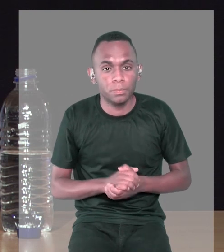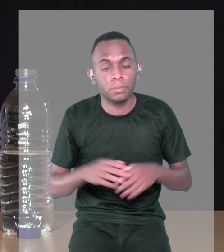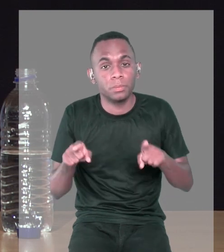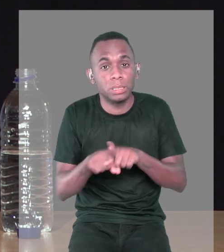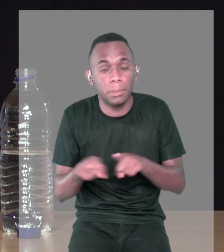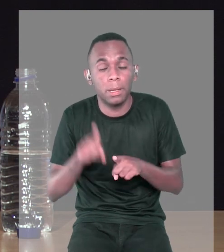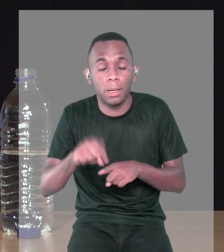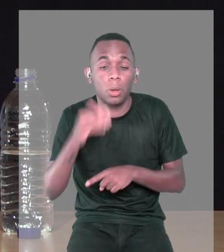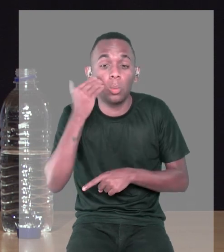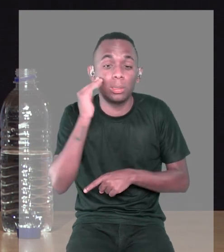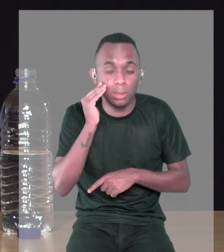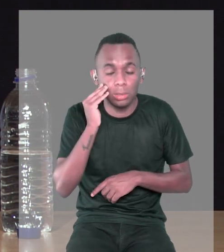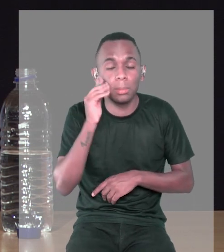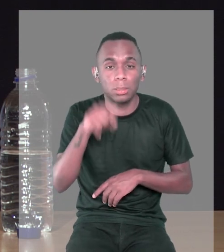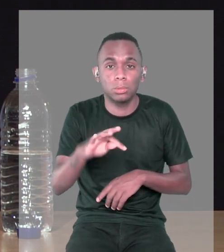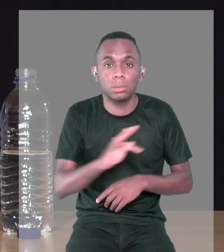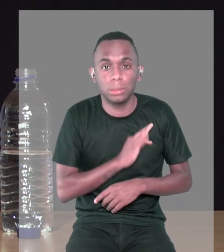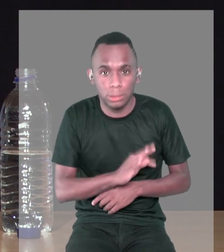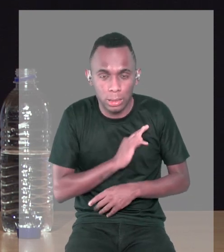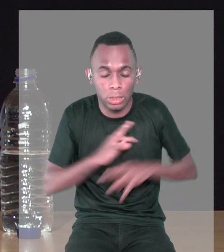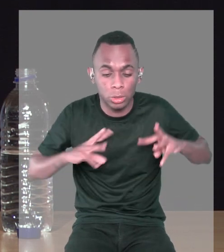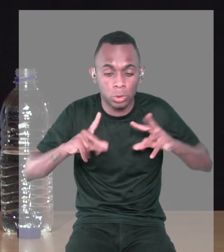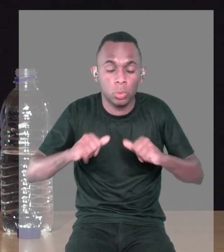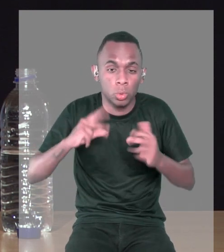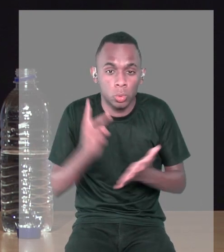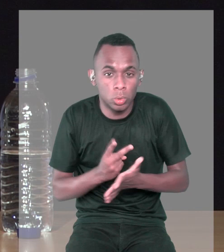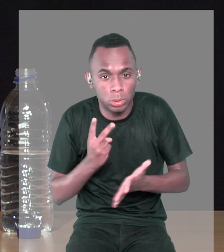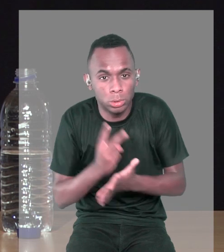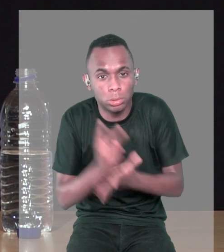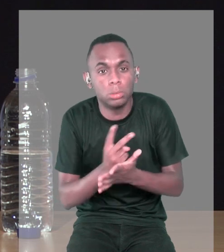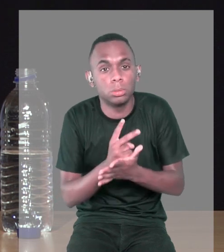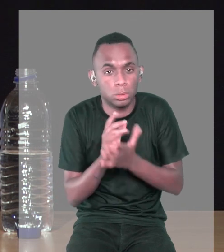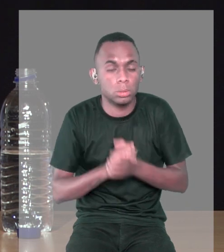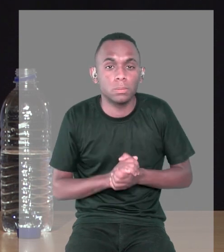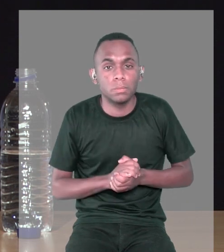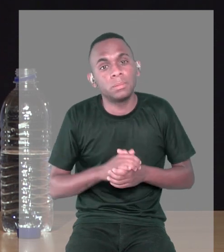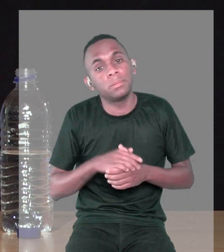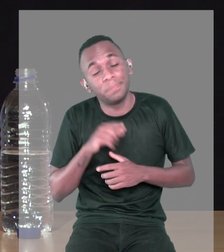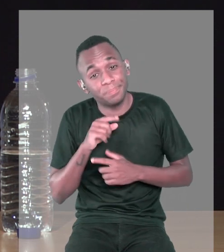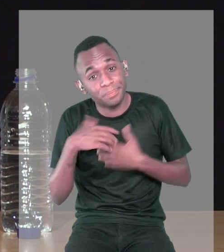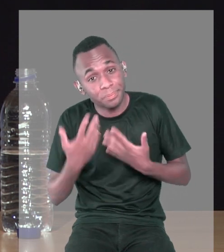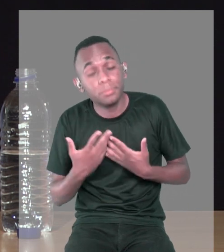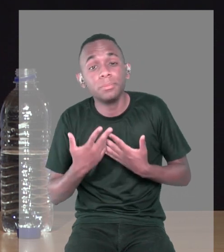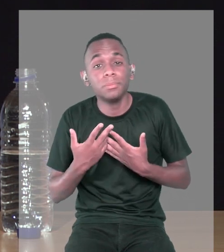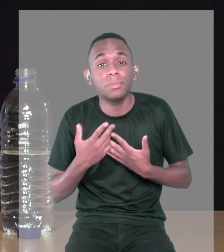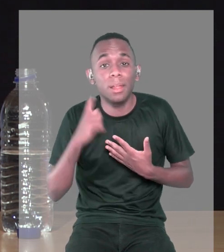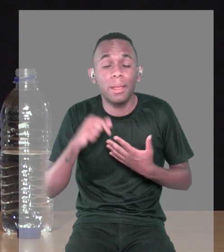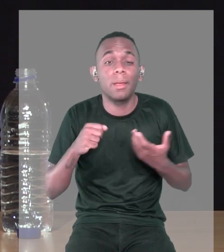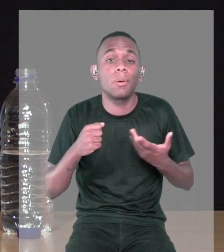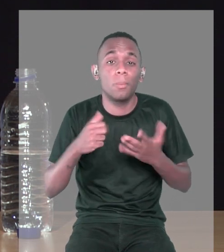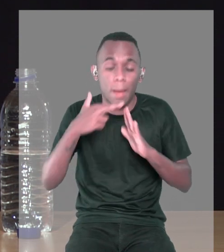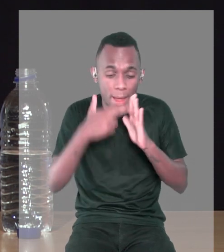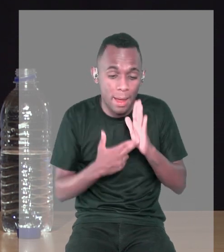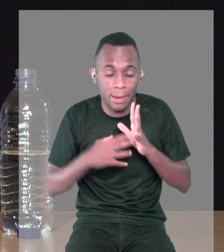Como a técnica é essa compreensão tecnificada de tudo o que vigora, ela abarca ou ameaça